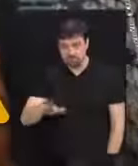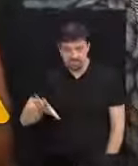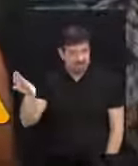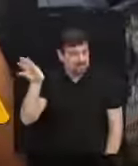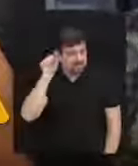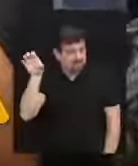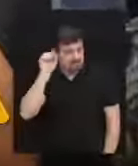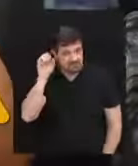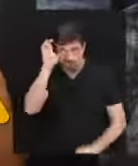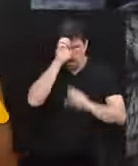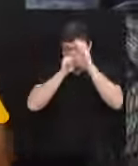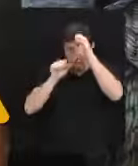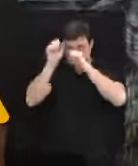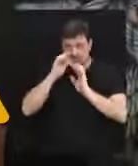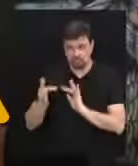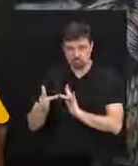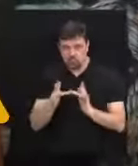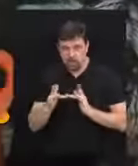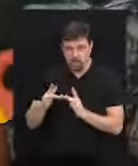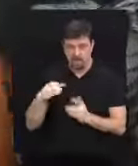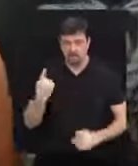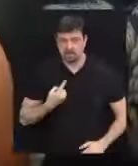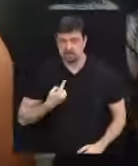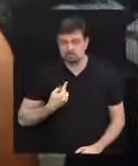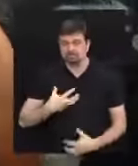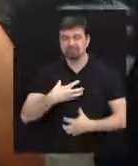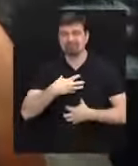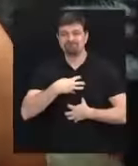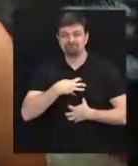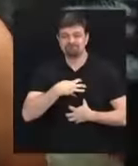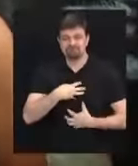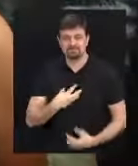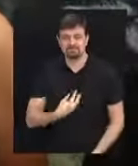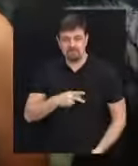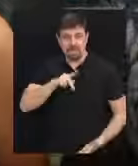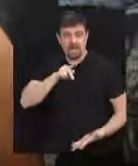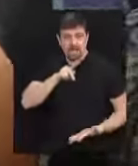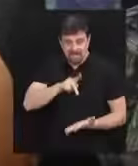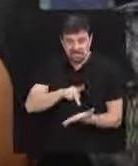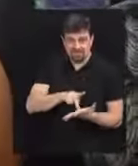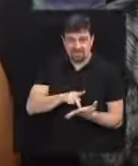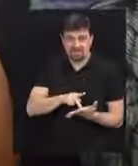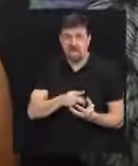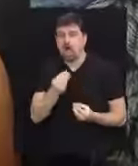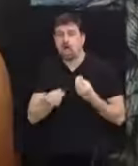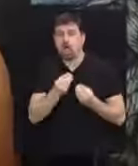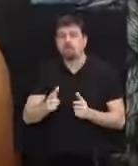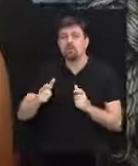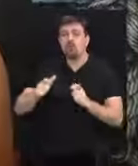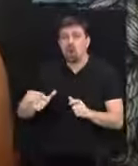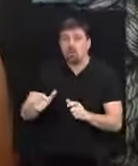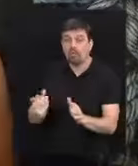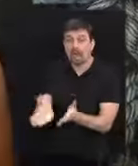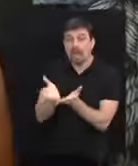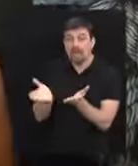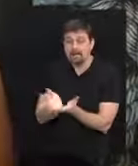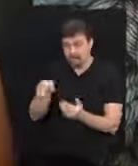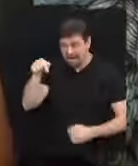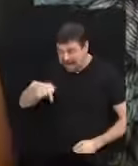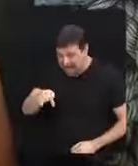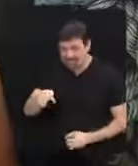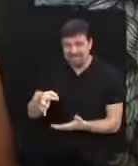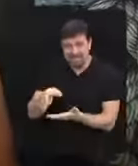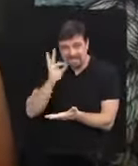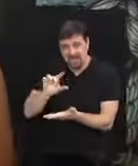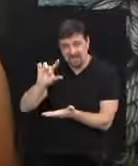E o rap é uma música que sempre foi muito de falar a realidade. E aqui e falar a realidade principalmente dos bairros mais pobres, né? E